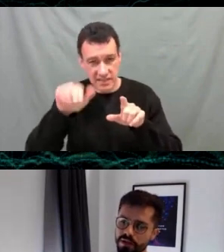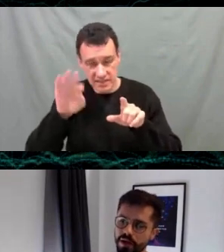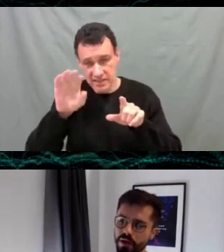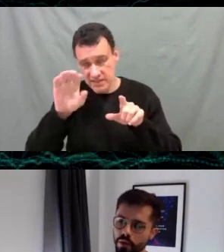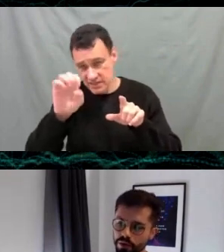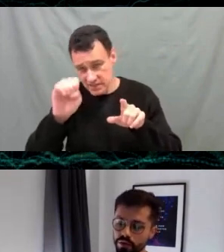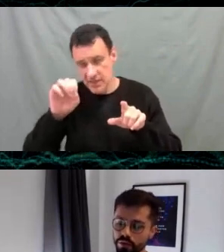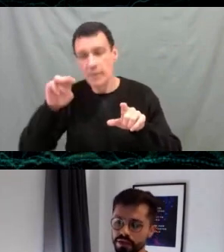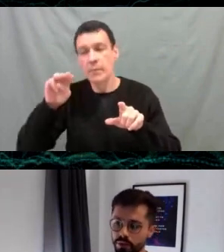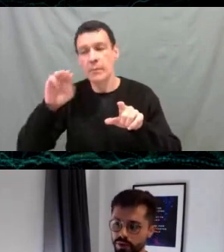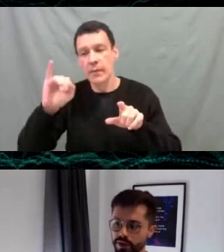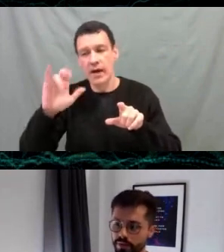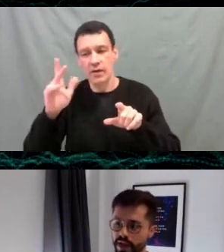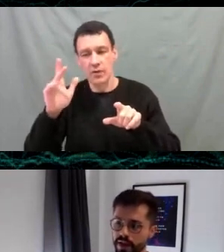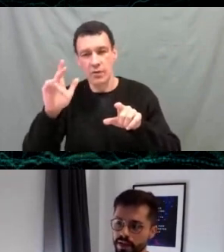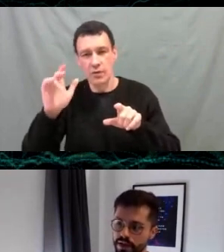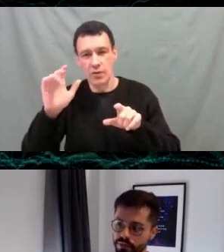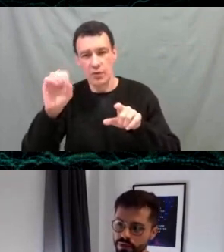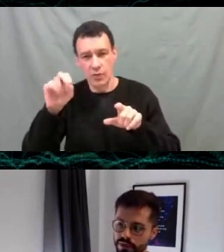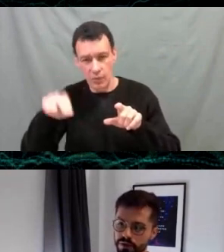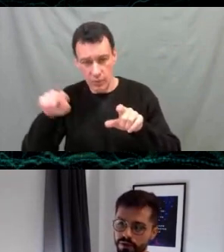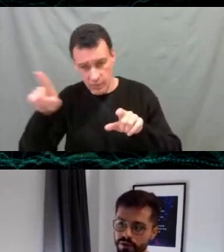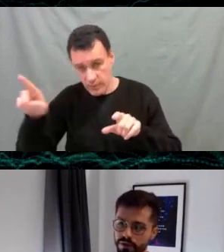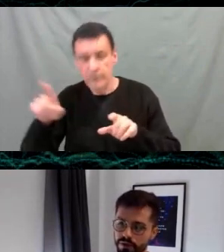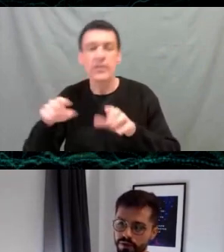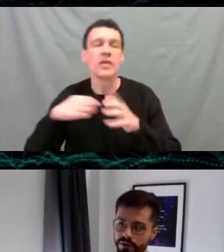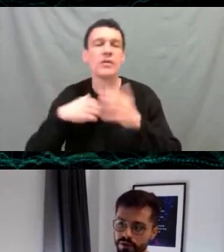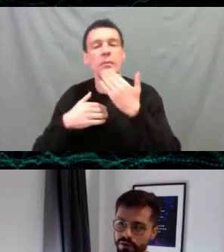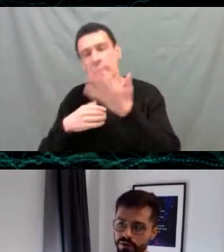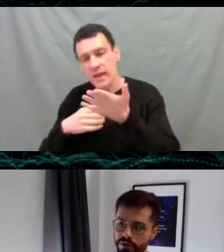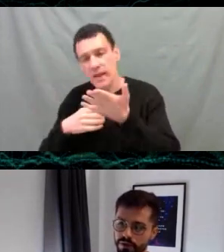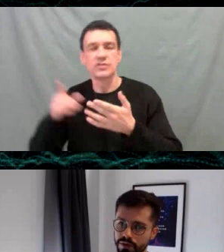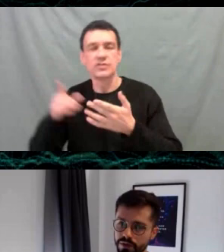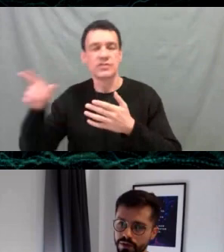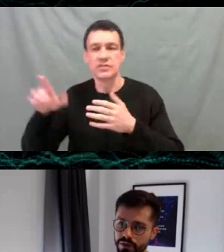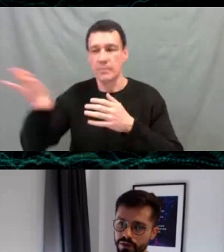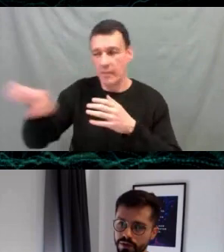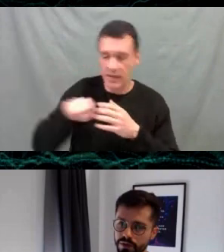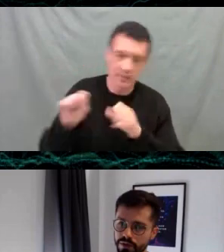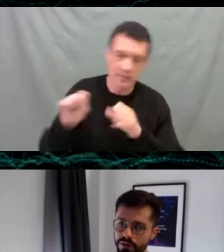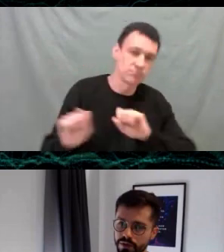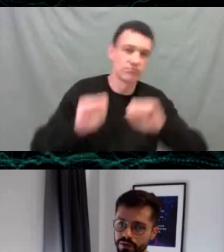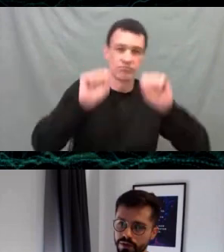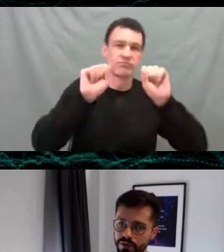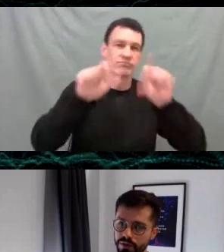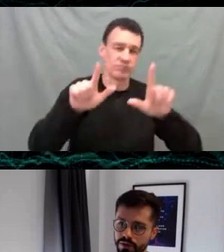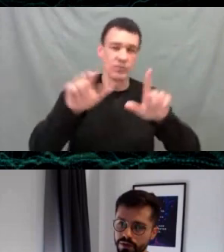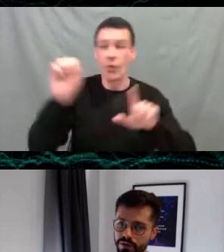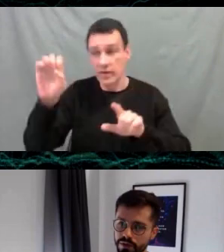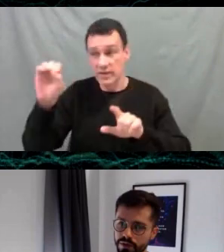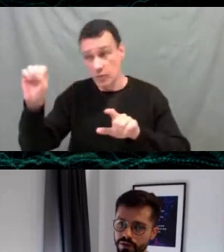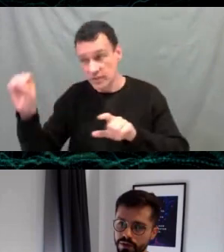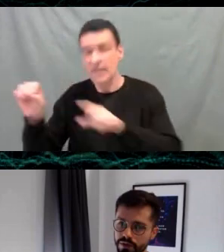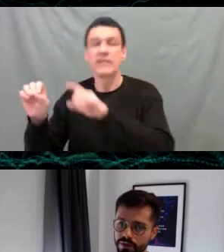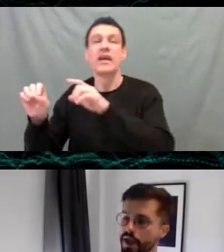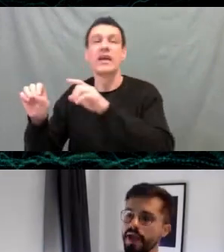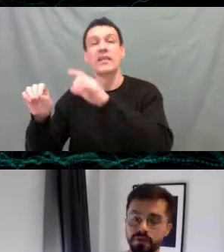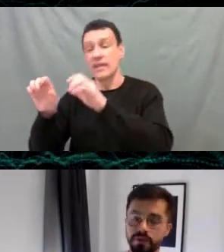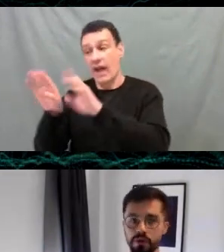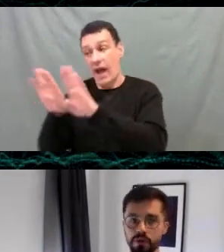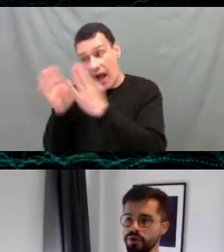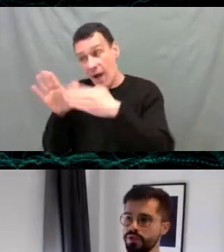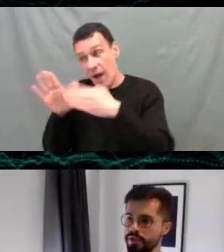mandando ele fazer um hello world no Unix HTML e exportando 8080 aqui para index né então é isso tem o meu homem